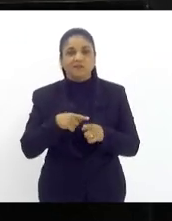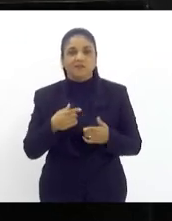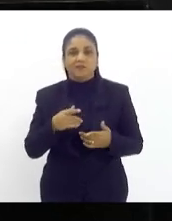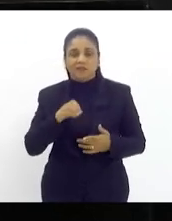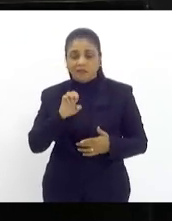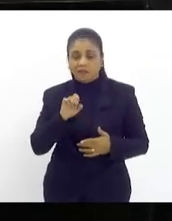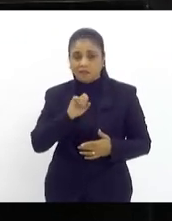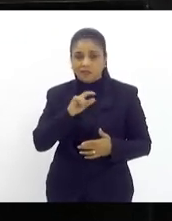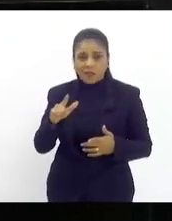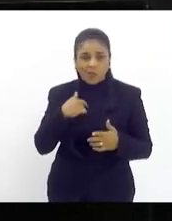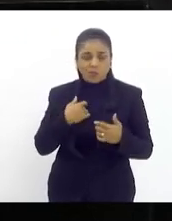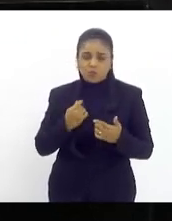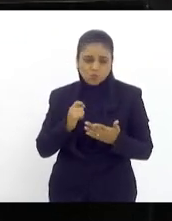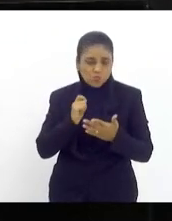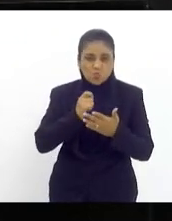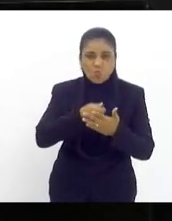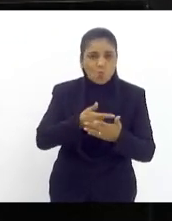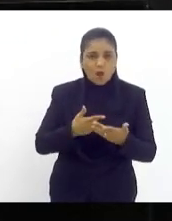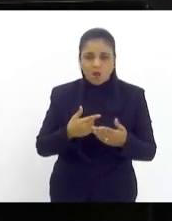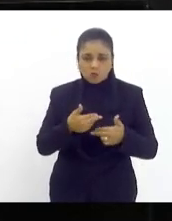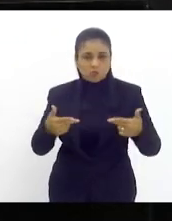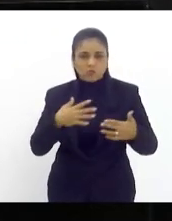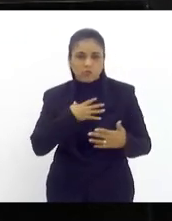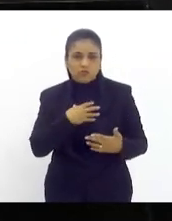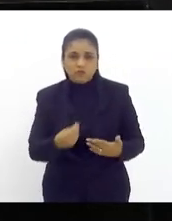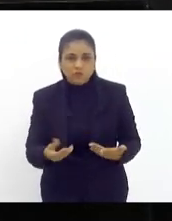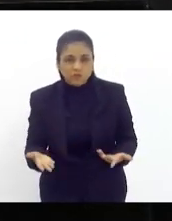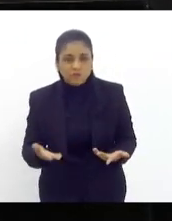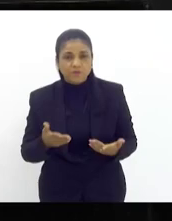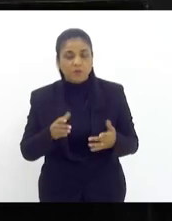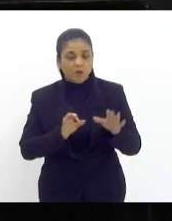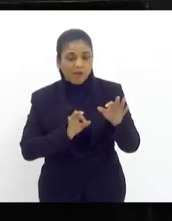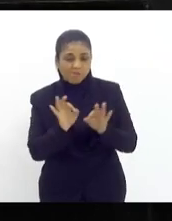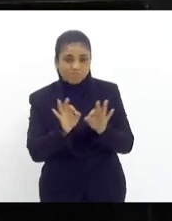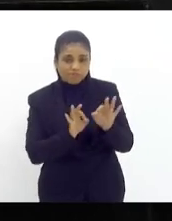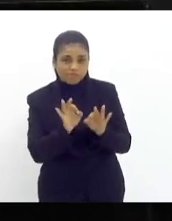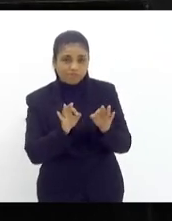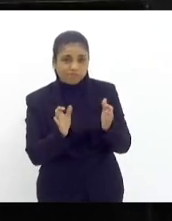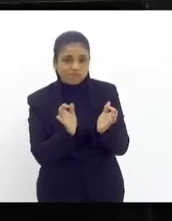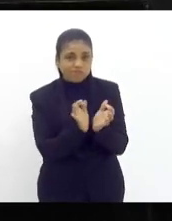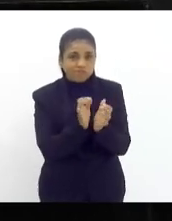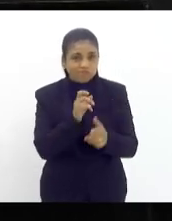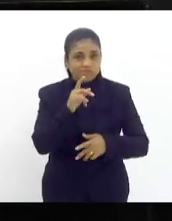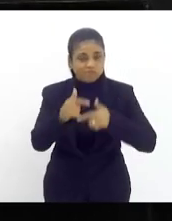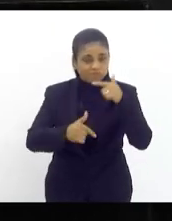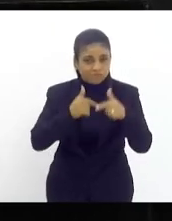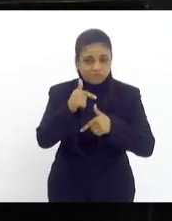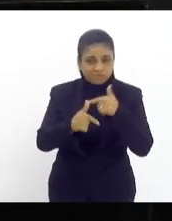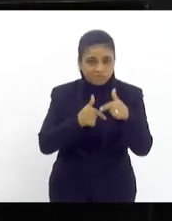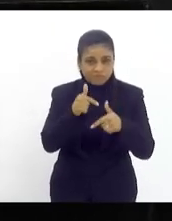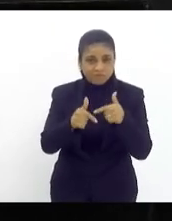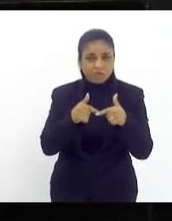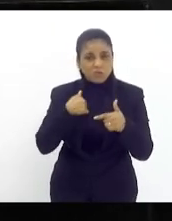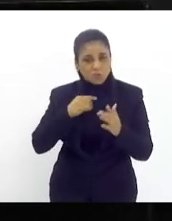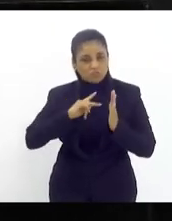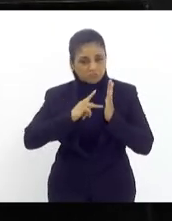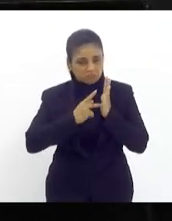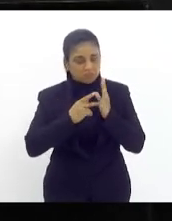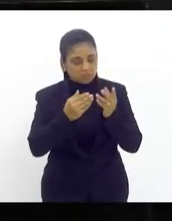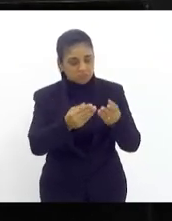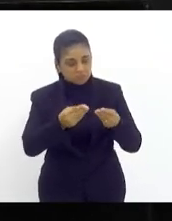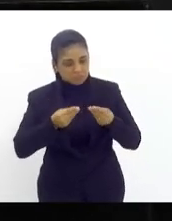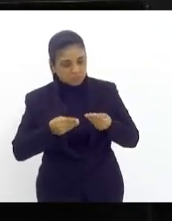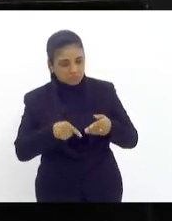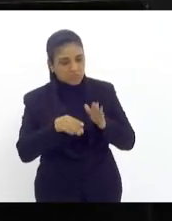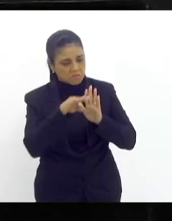filhos e filhas então a classe trabalhadora tá se reorganizando e hoje recebi um movimento sindical e me comprometi não só